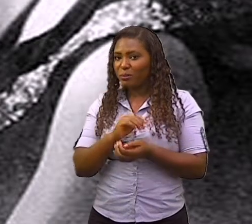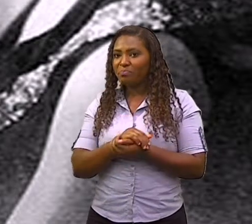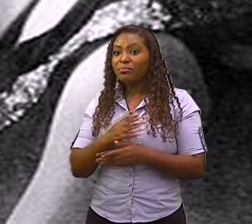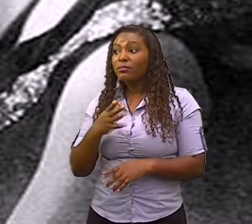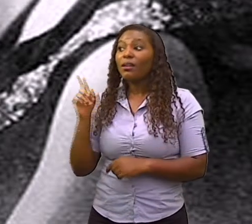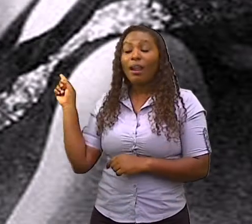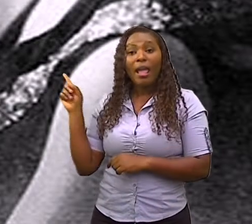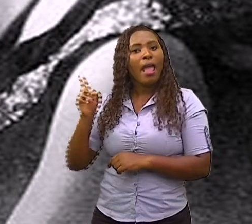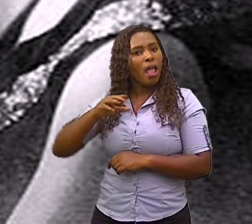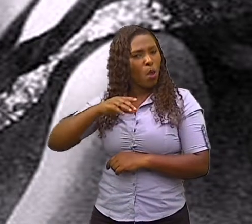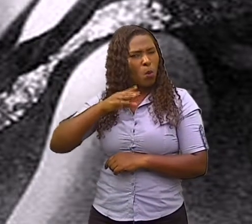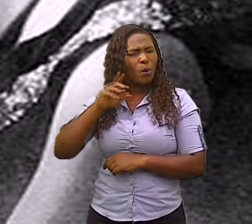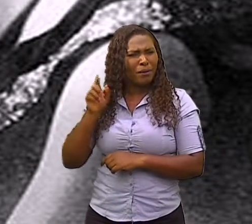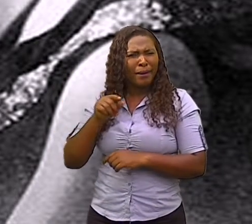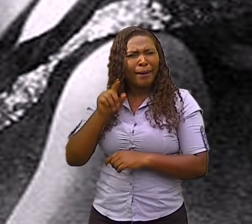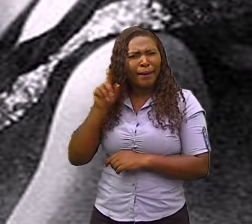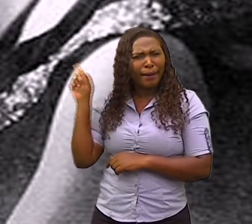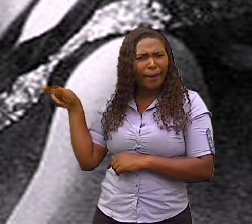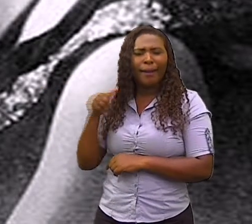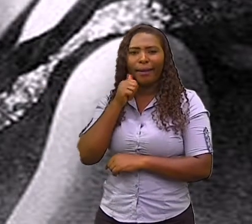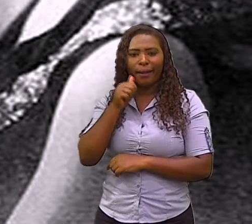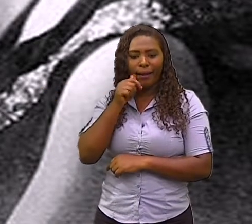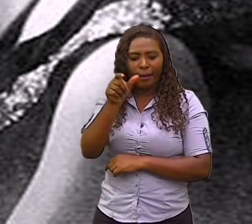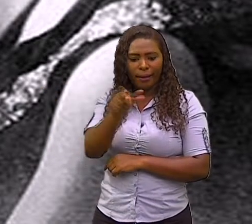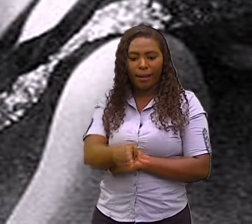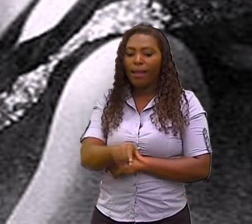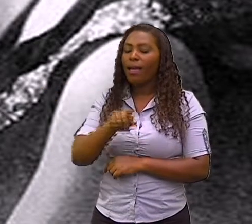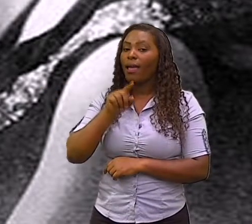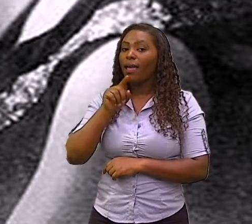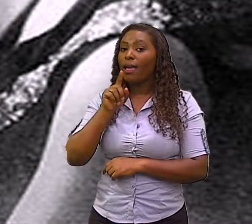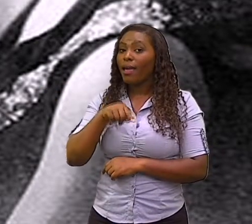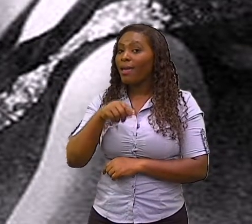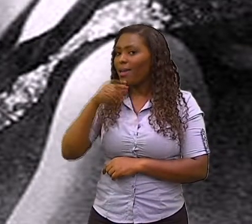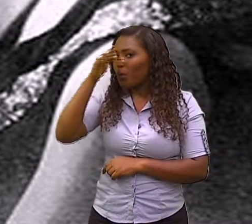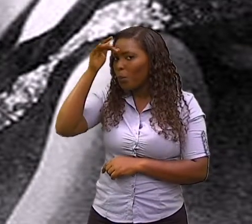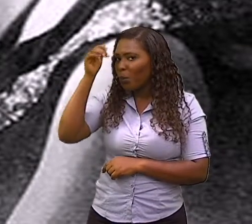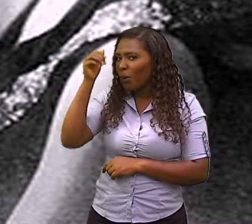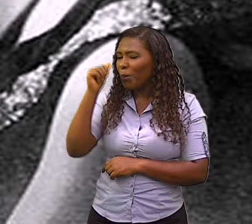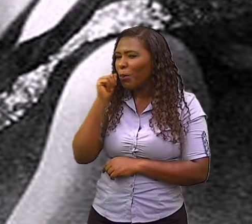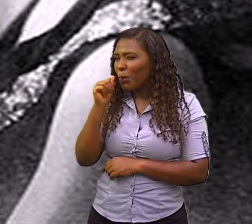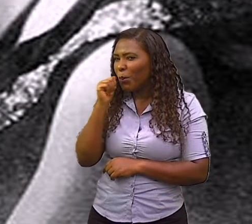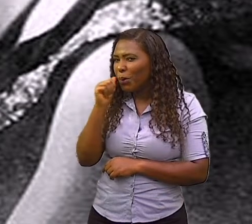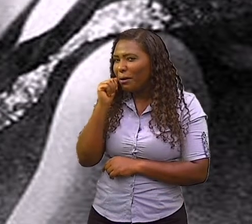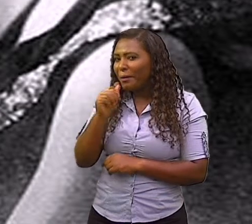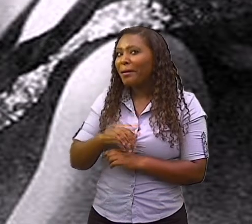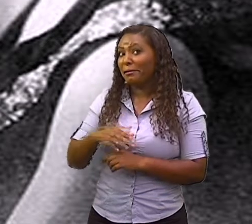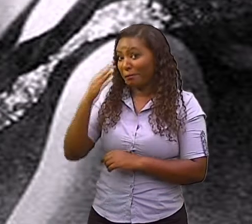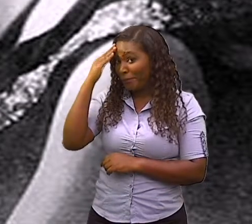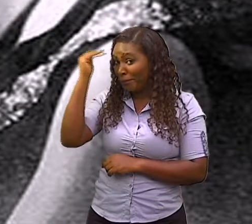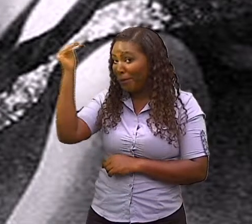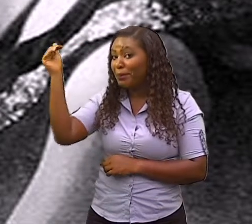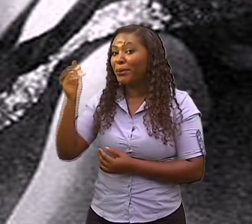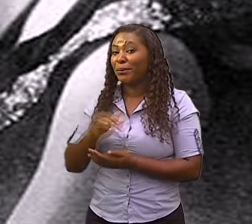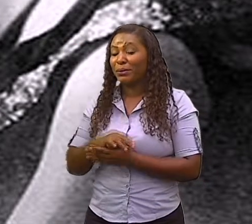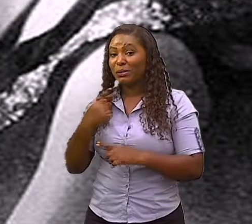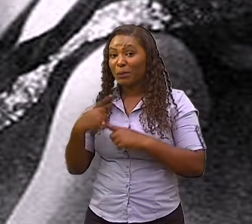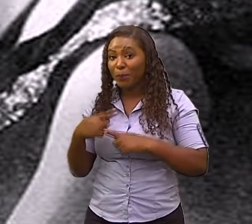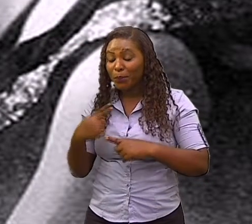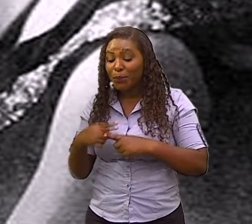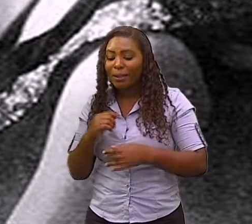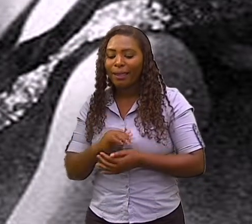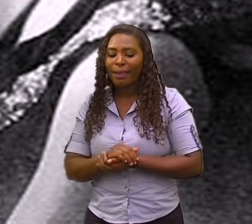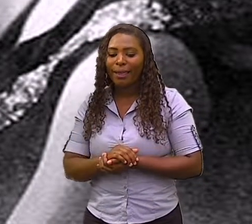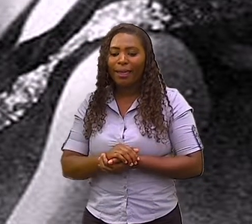divórcio nos anos 1900, acende uma luzinha que não era fácil. Para o homem, principalmente